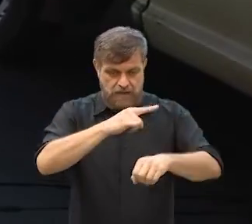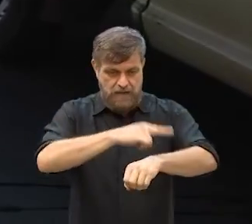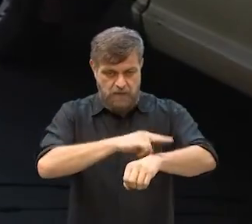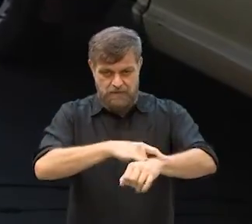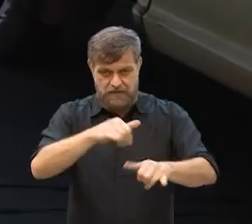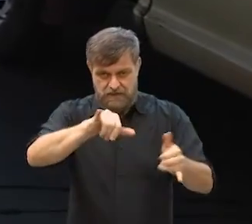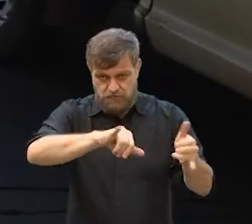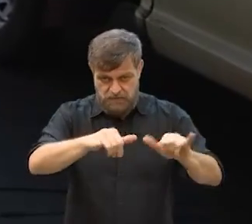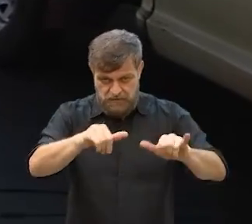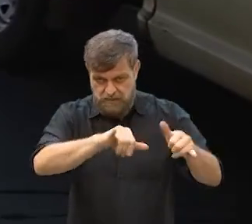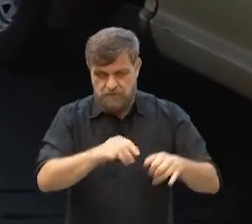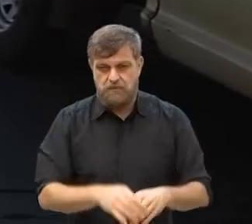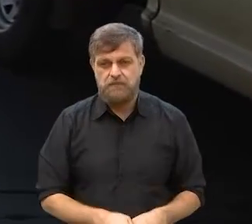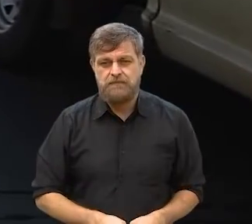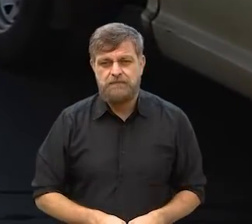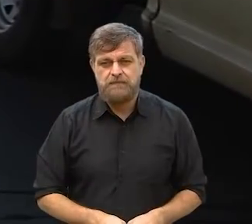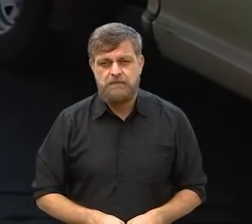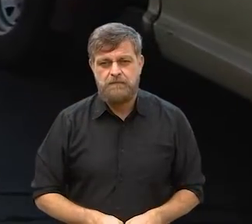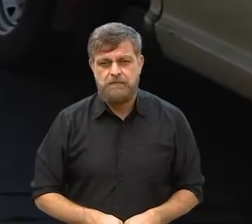um período,